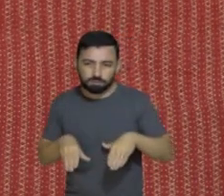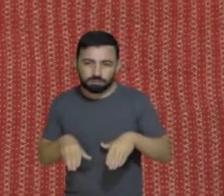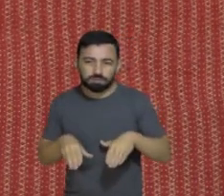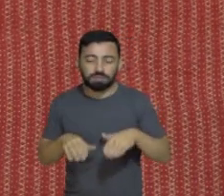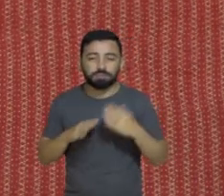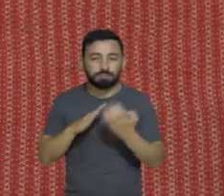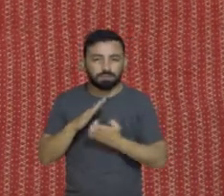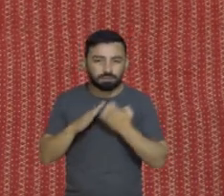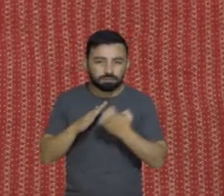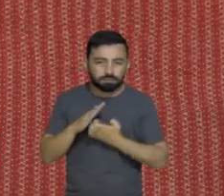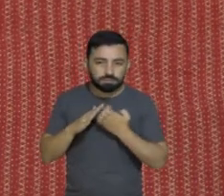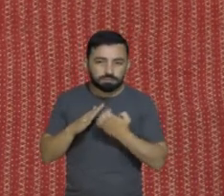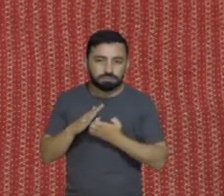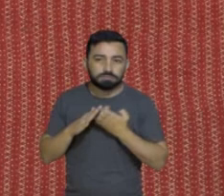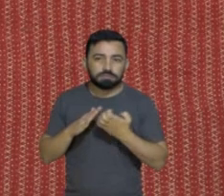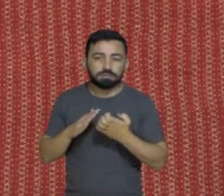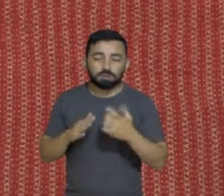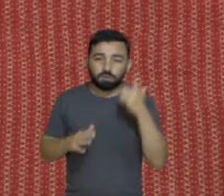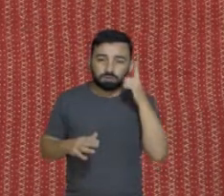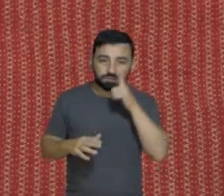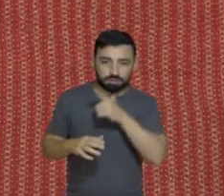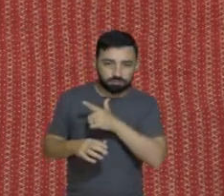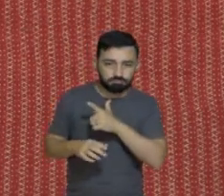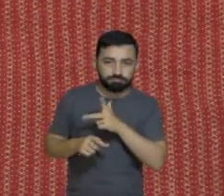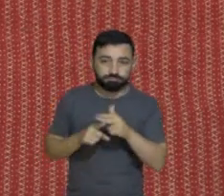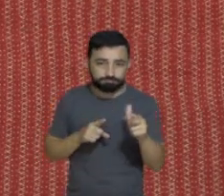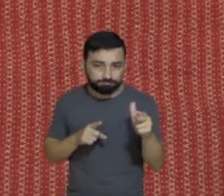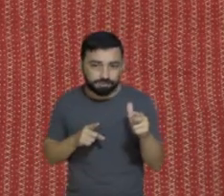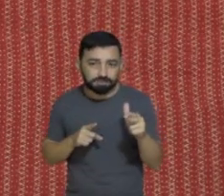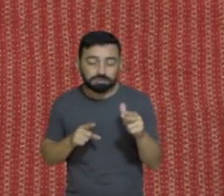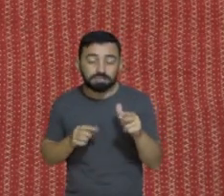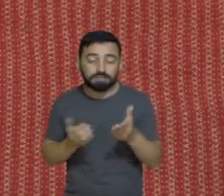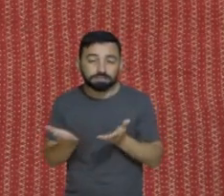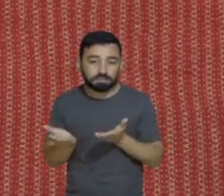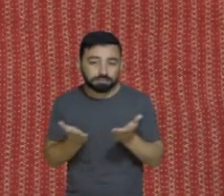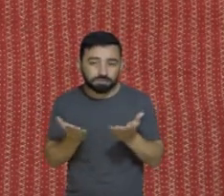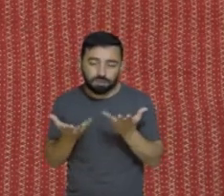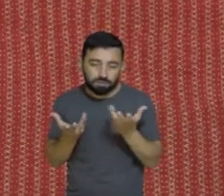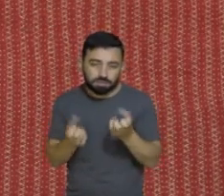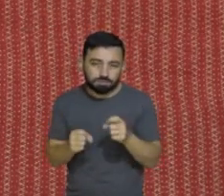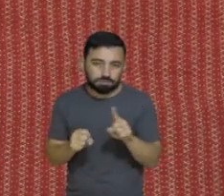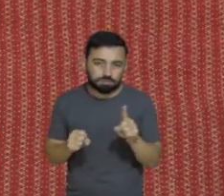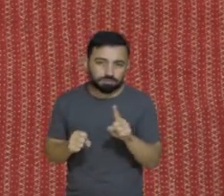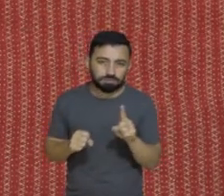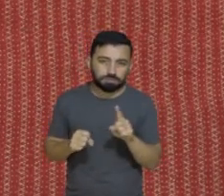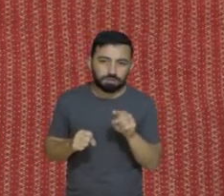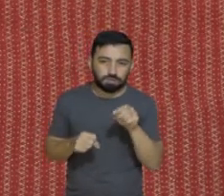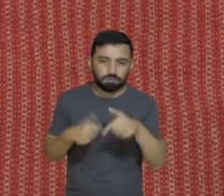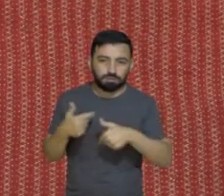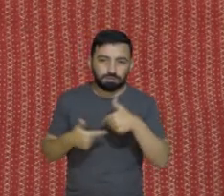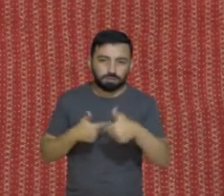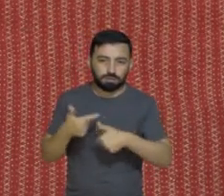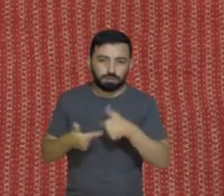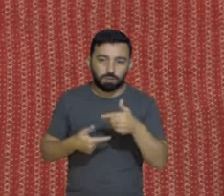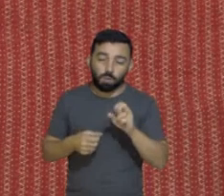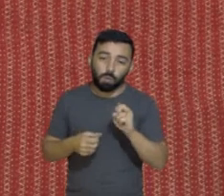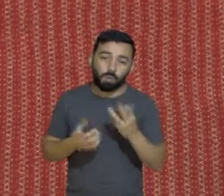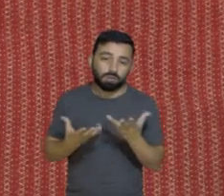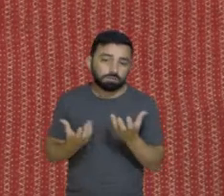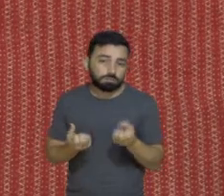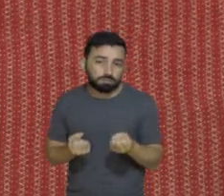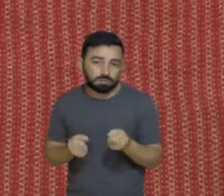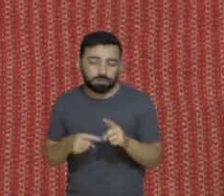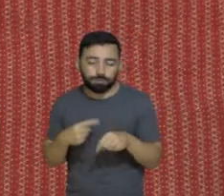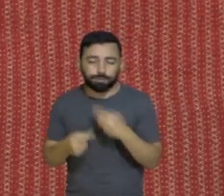empresas que ganham licitação, não assumem o serviço ou assumem e depois ficam pedindo aditivos e assim